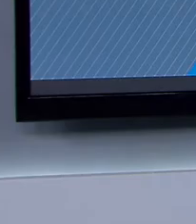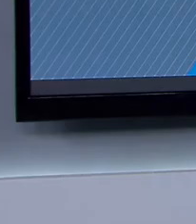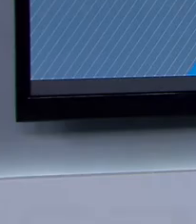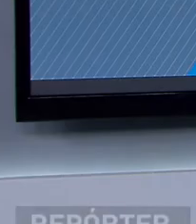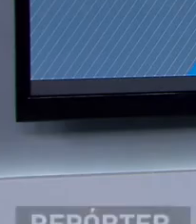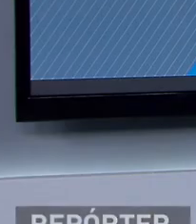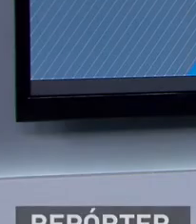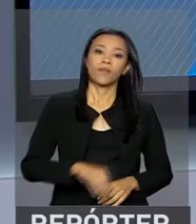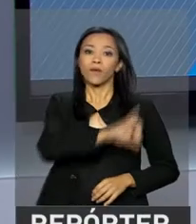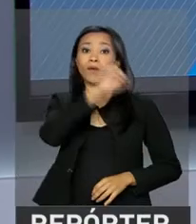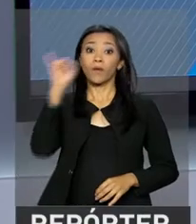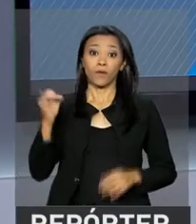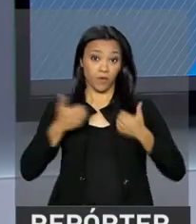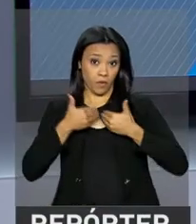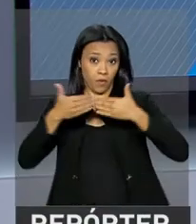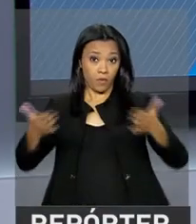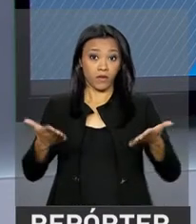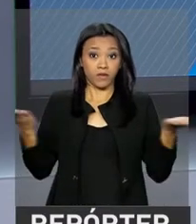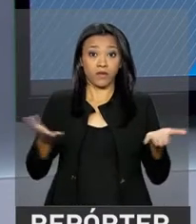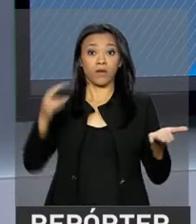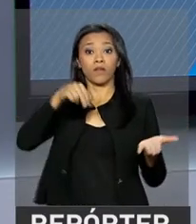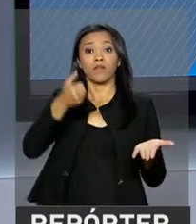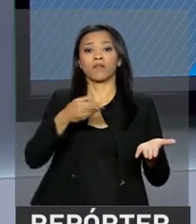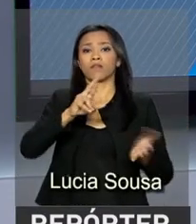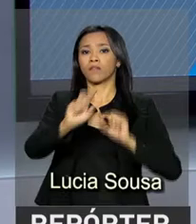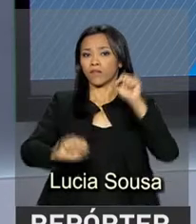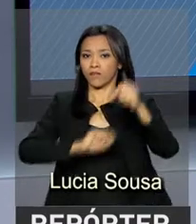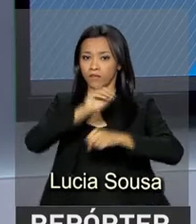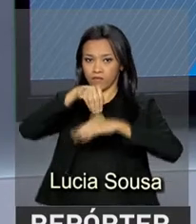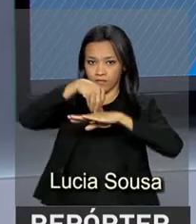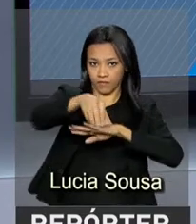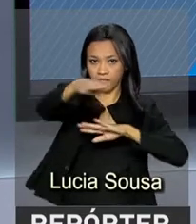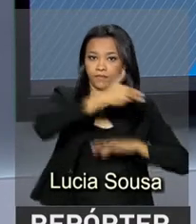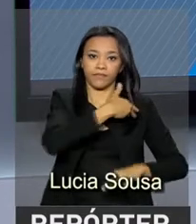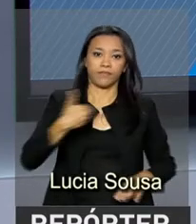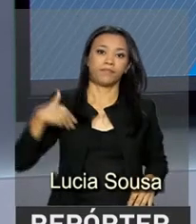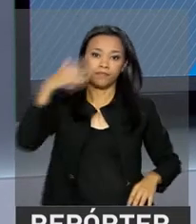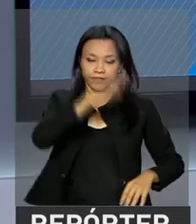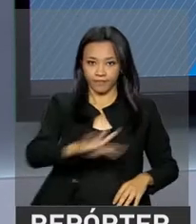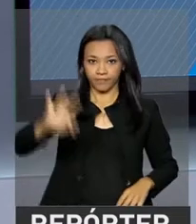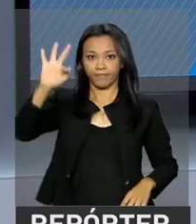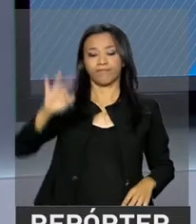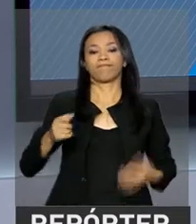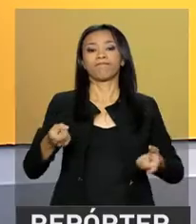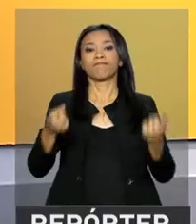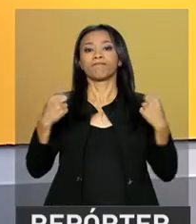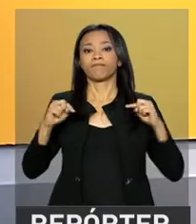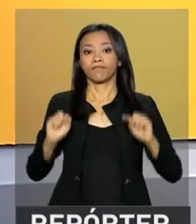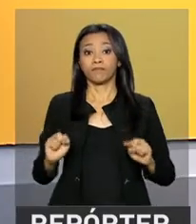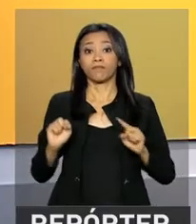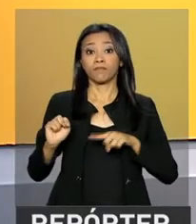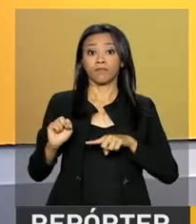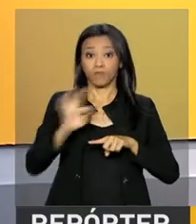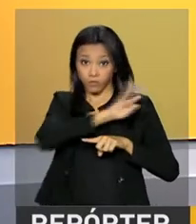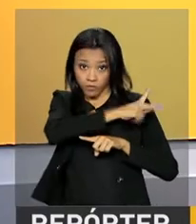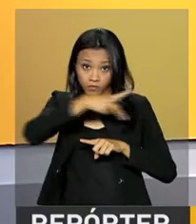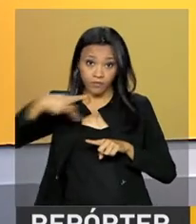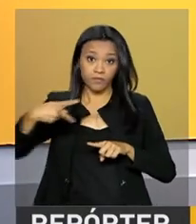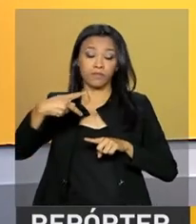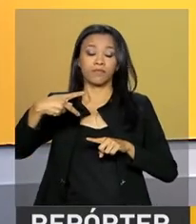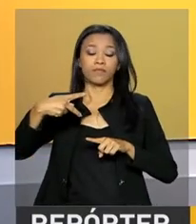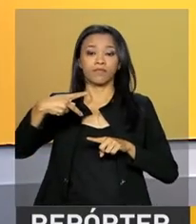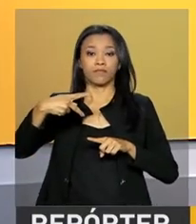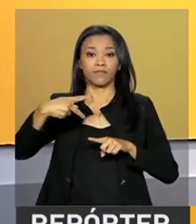olá começa agora mais uma edição do repórter nbr com as notícias do governo federal o governo participa